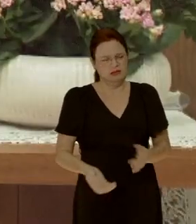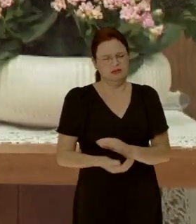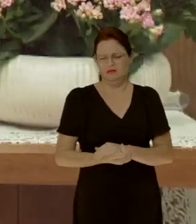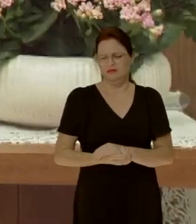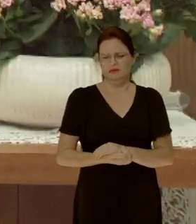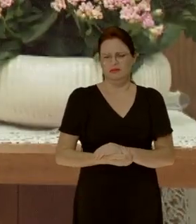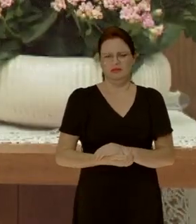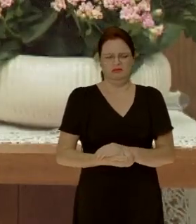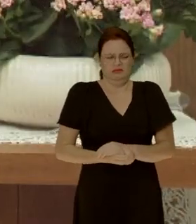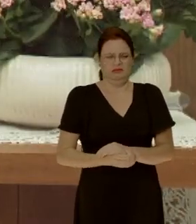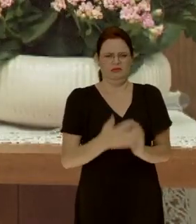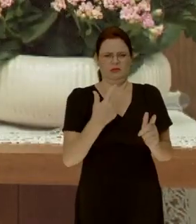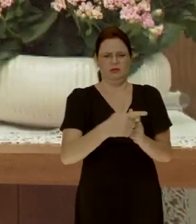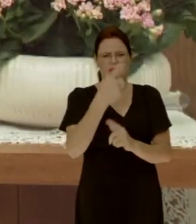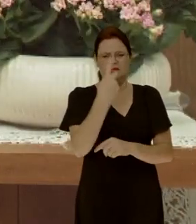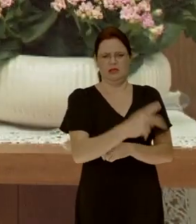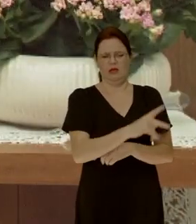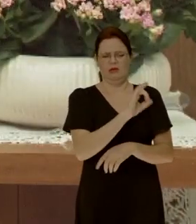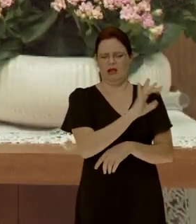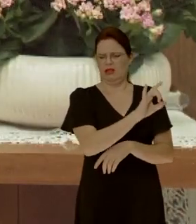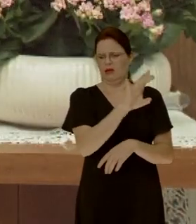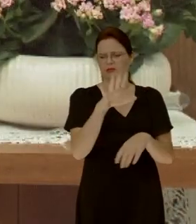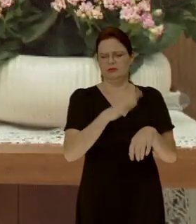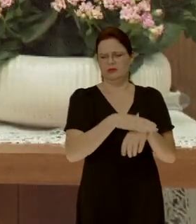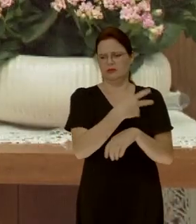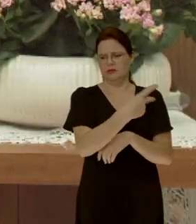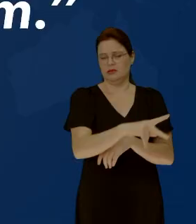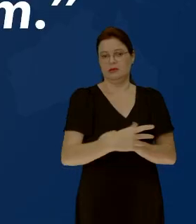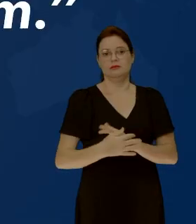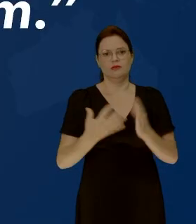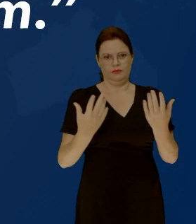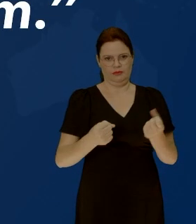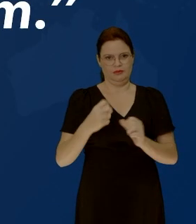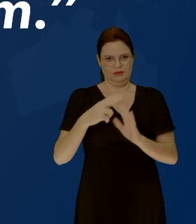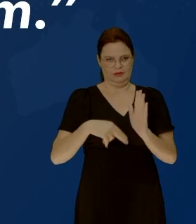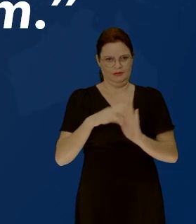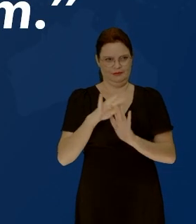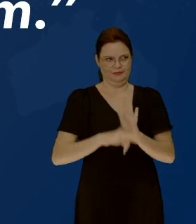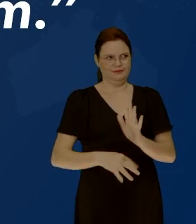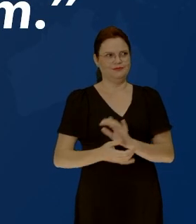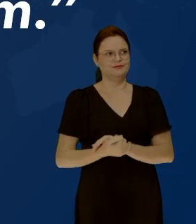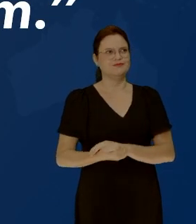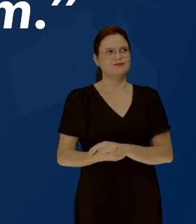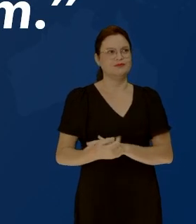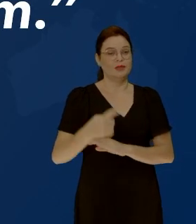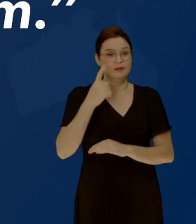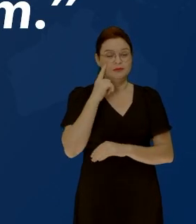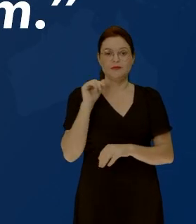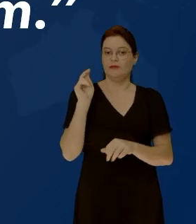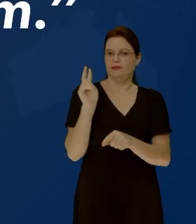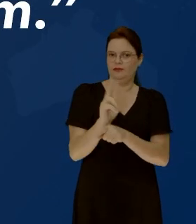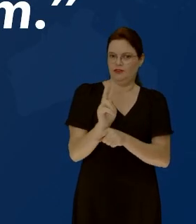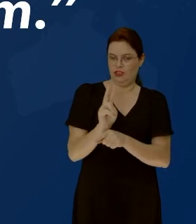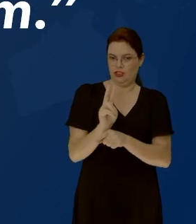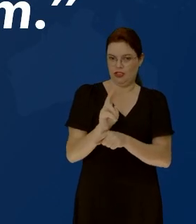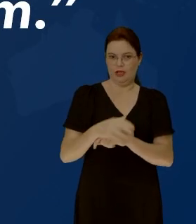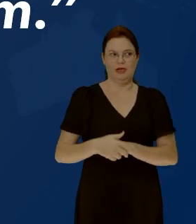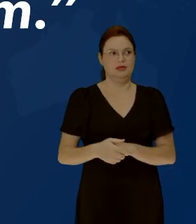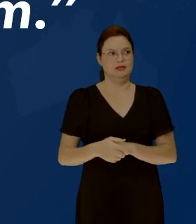Cada um que morra na sua ilusão. Vamos ler o texto. E atirar, vigiai, pois.